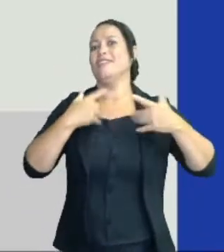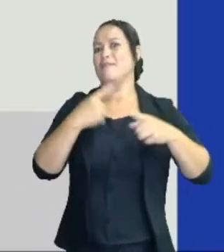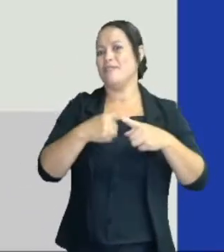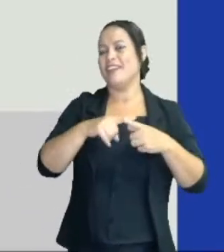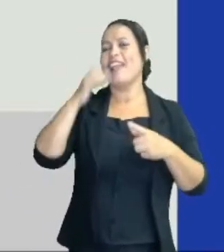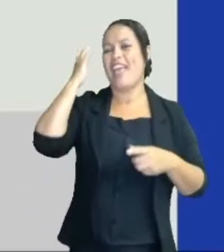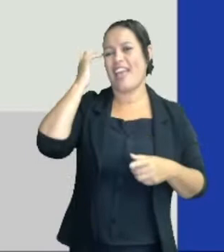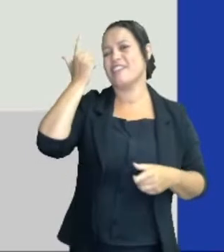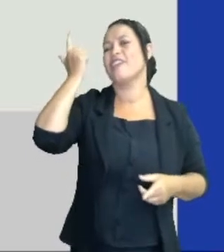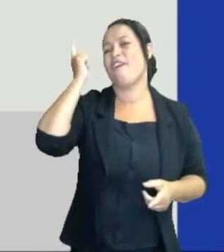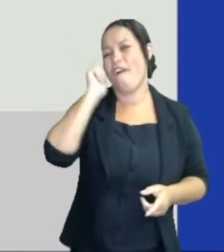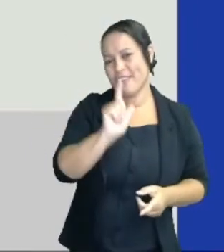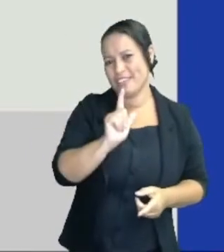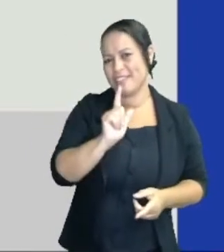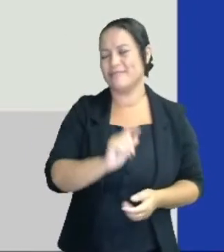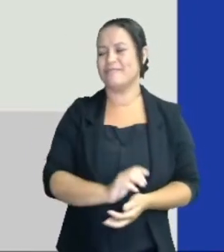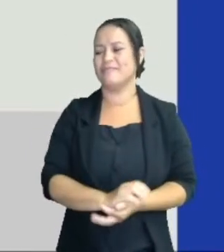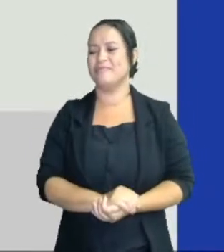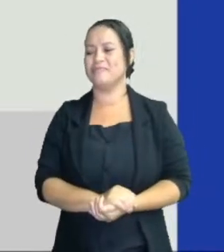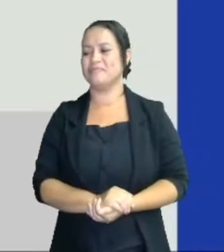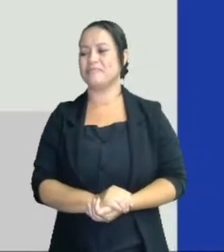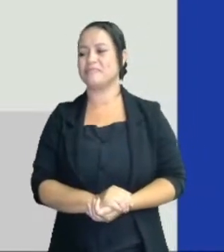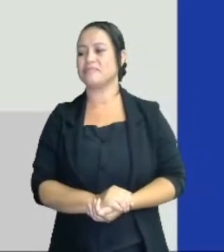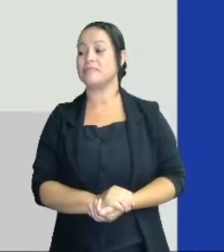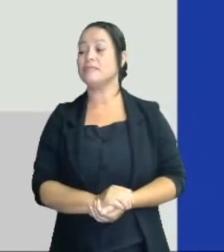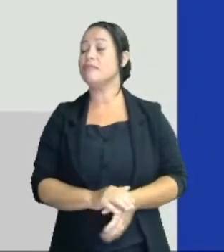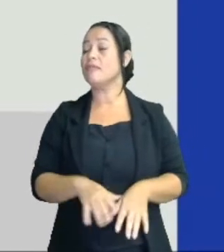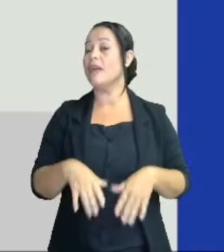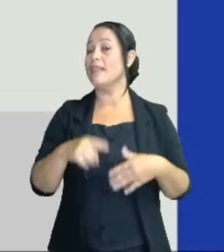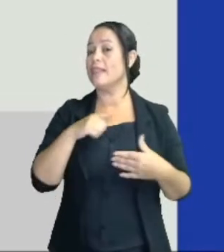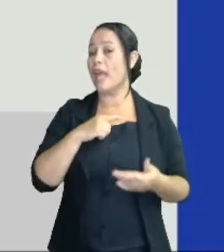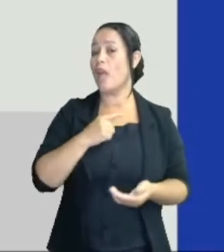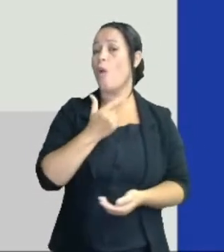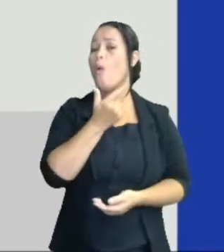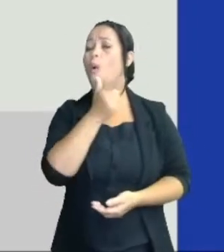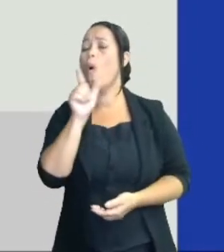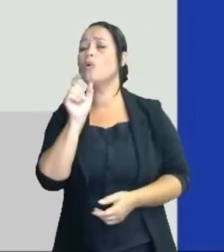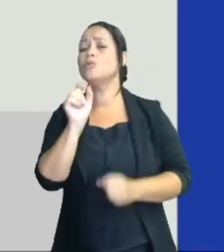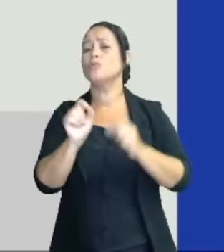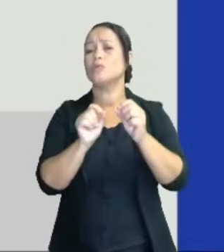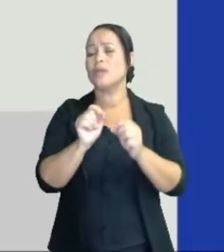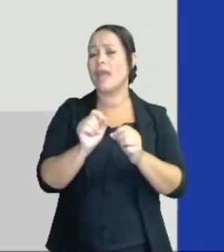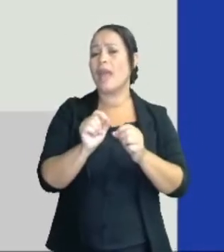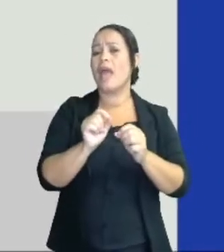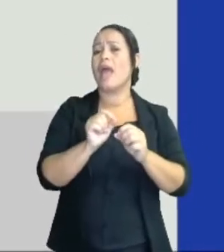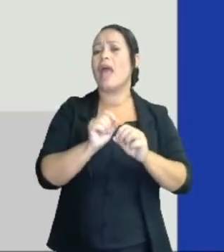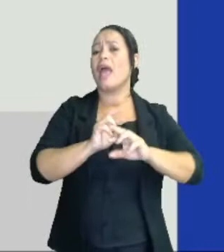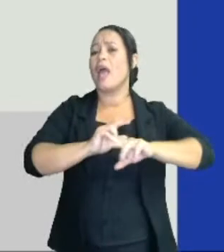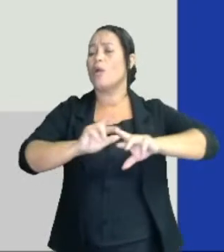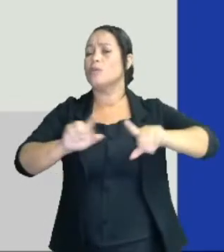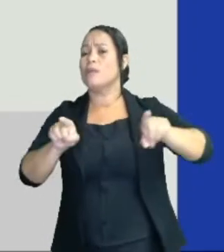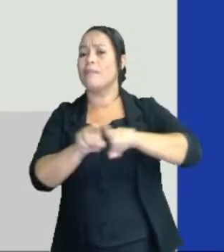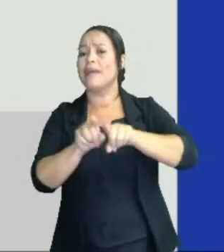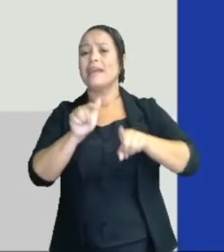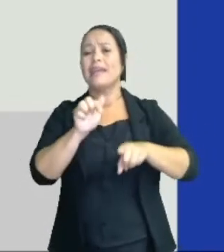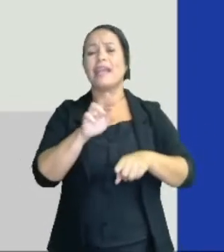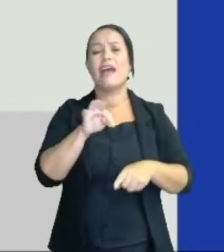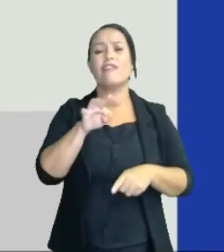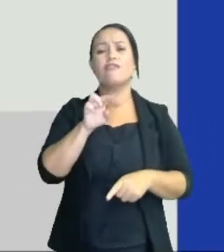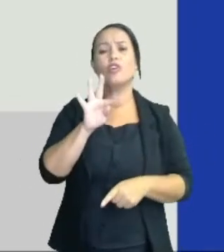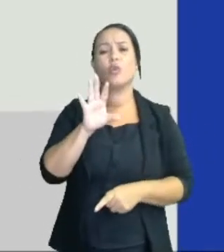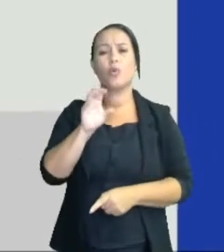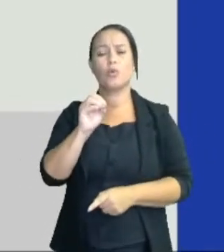ele acha que ele vai conseguir. Outros recursos gráficos são as onomatopeias.